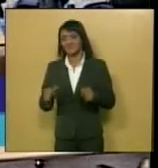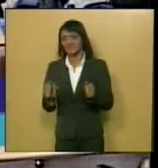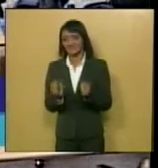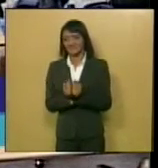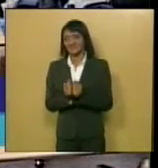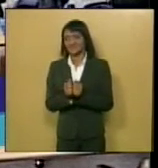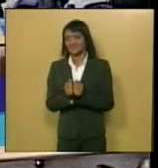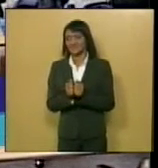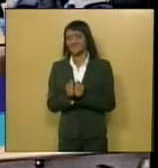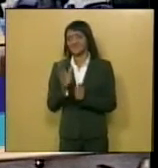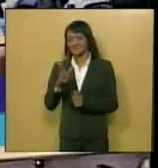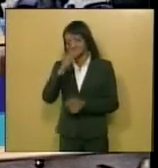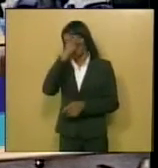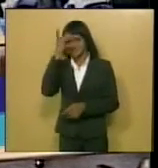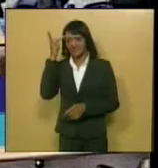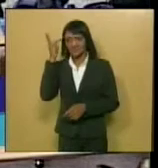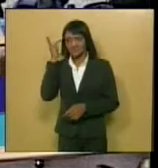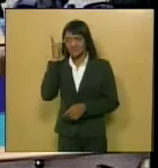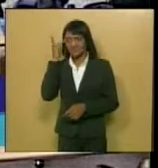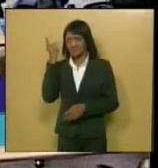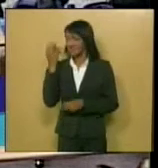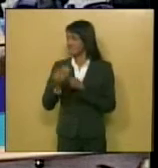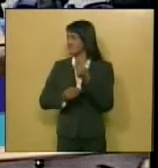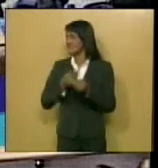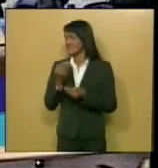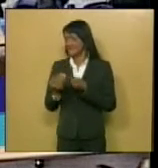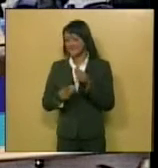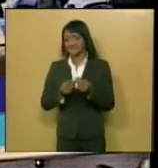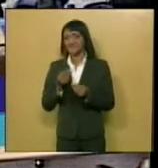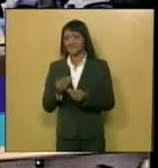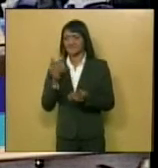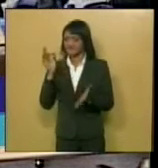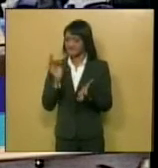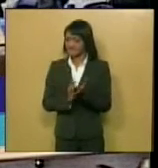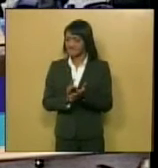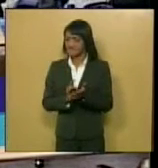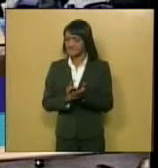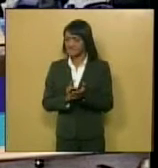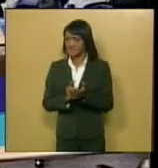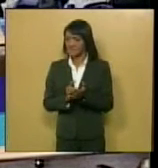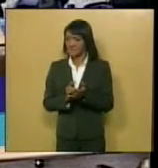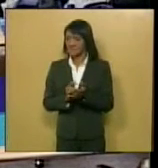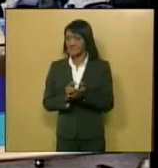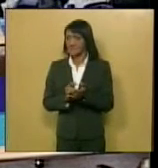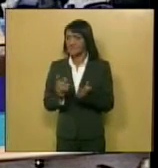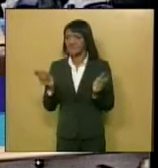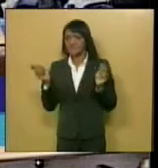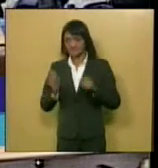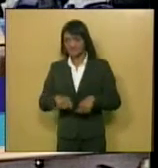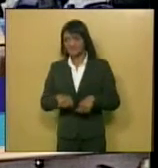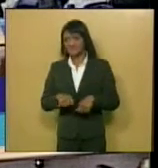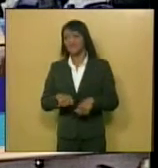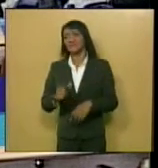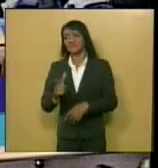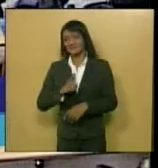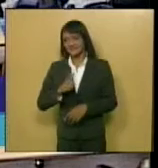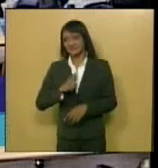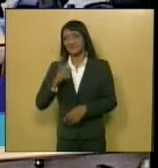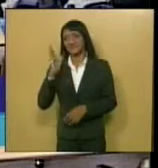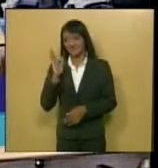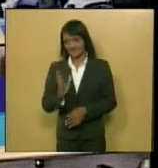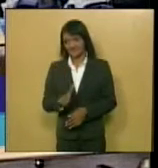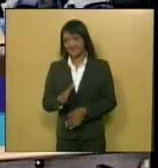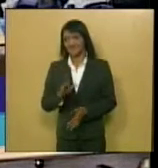vigentes à época não se constituíram fatores relevantes para a insuficiente instrução